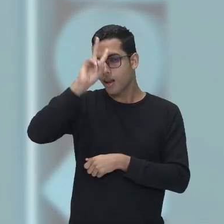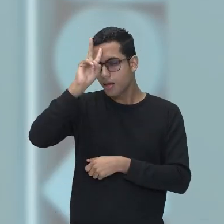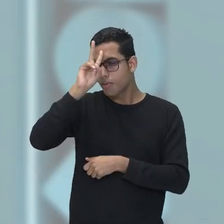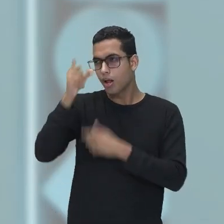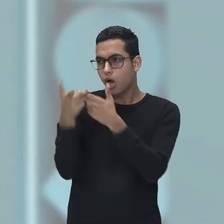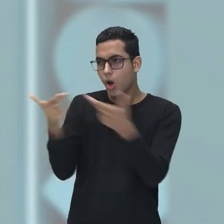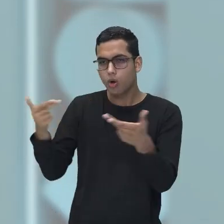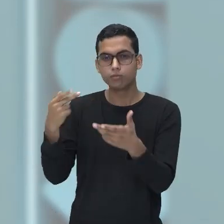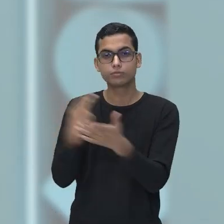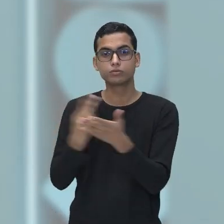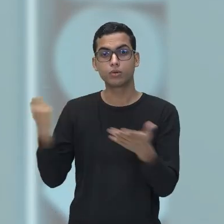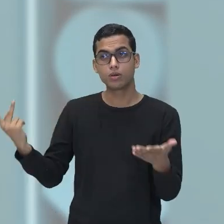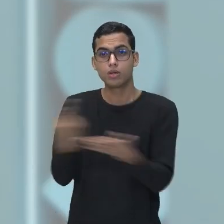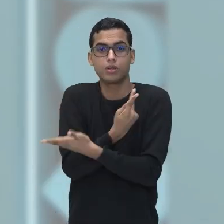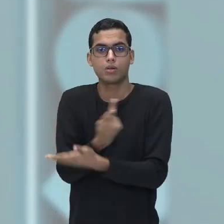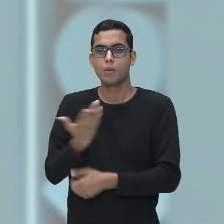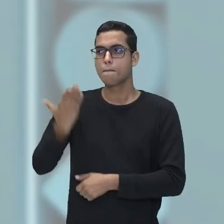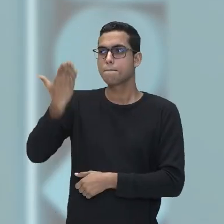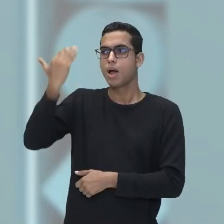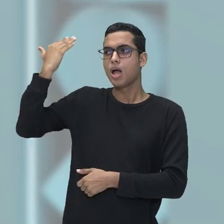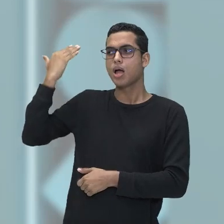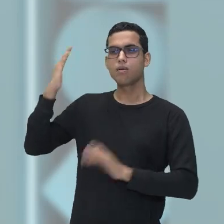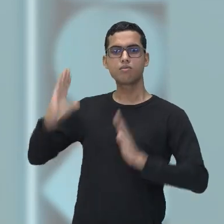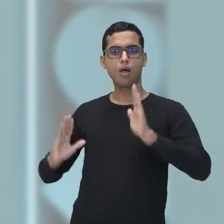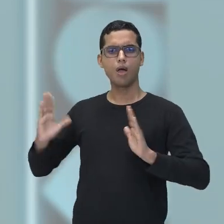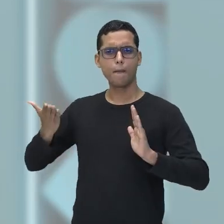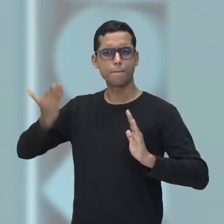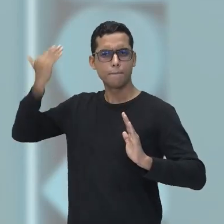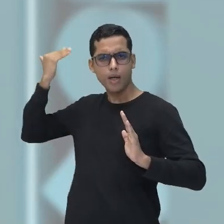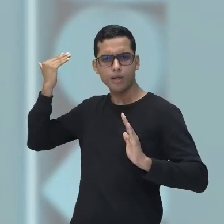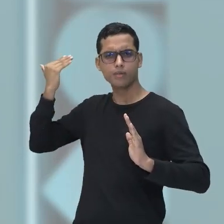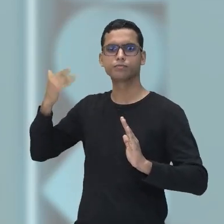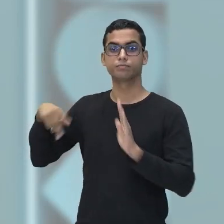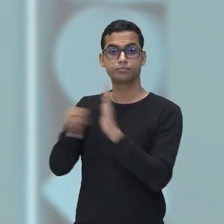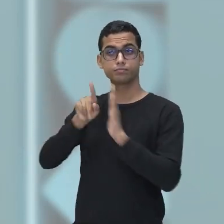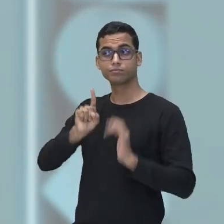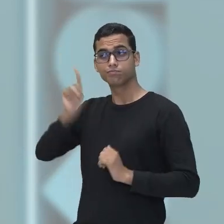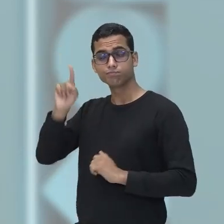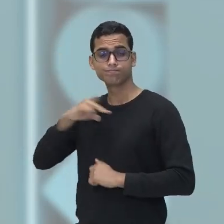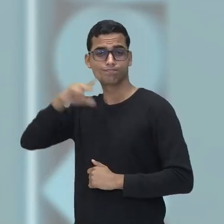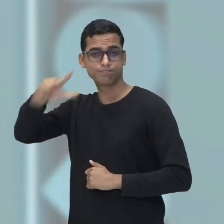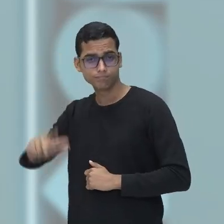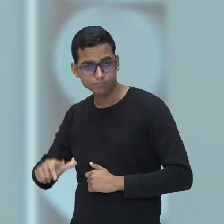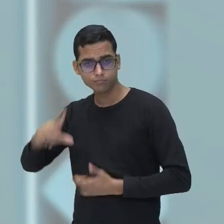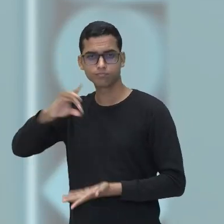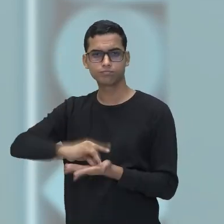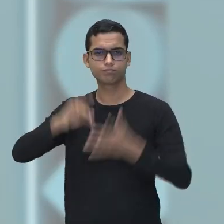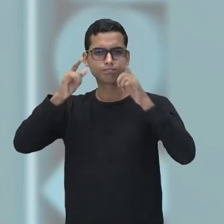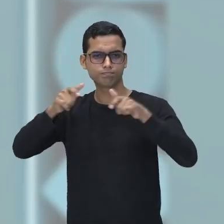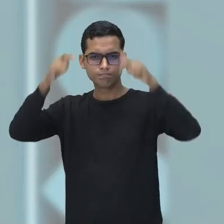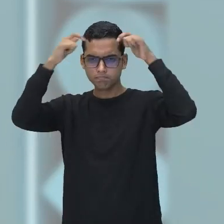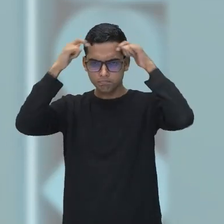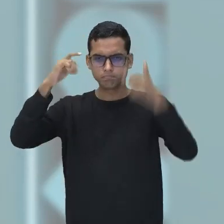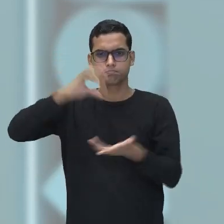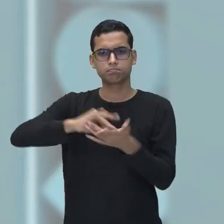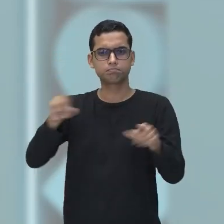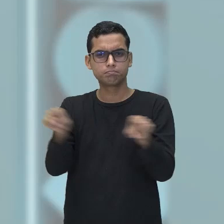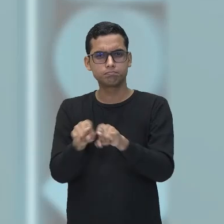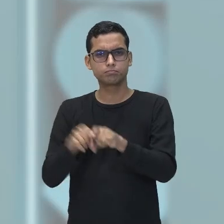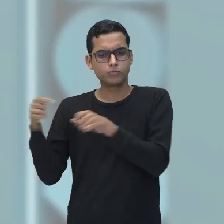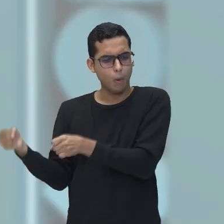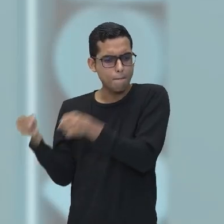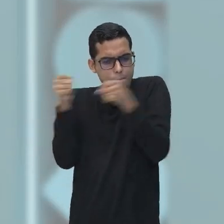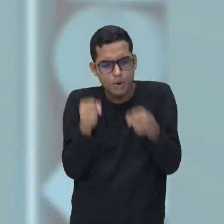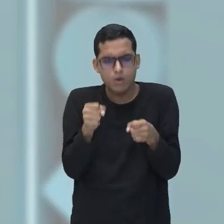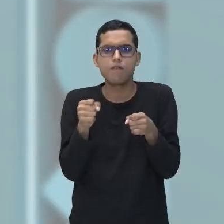retratar novamente aquele período, aquela época em que Portugal foi uma grande nação, uma grande